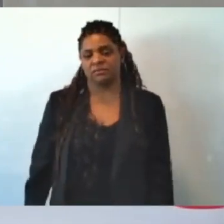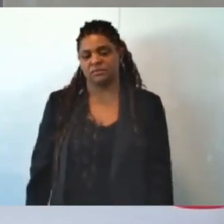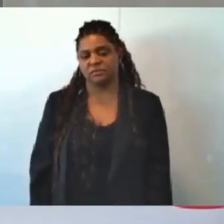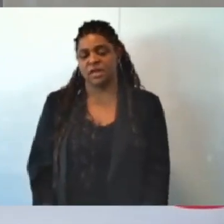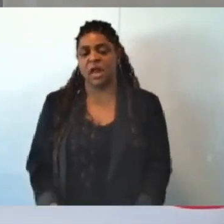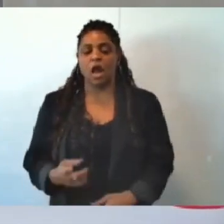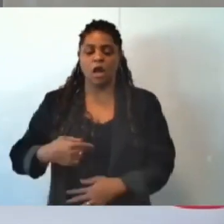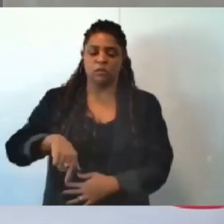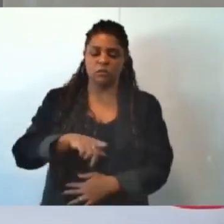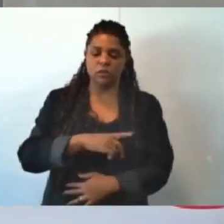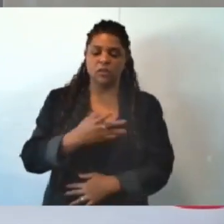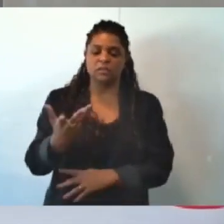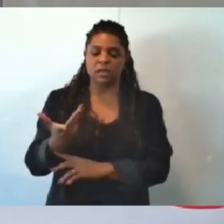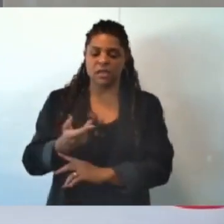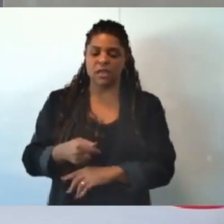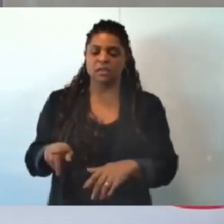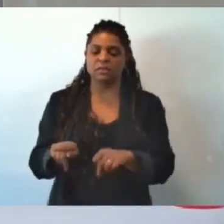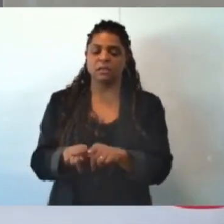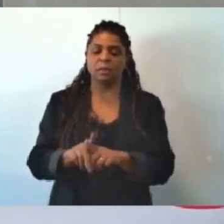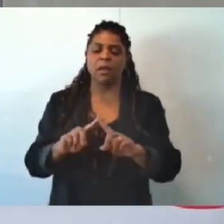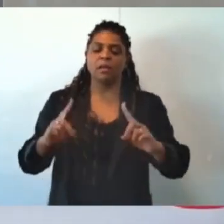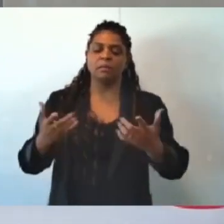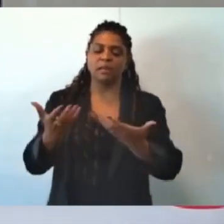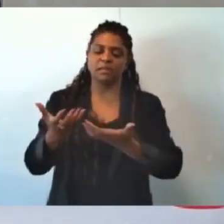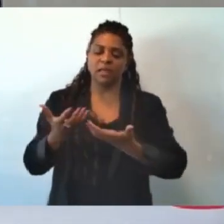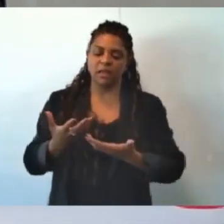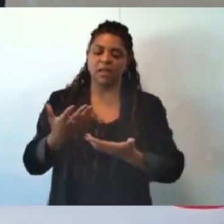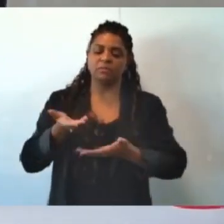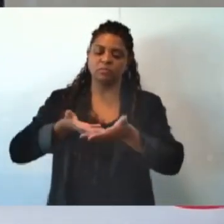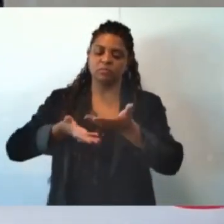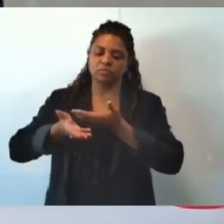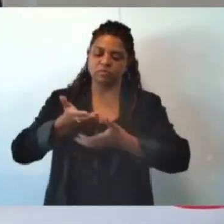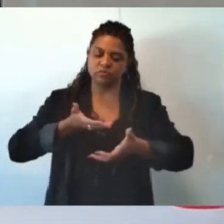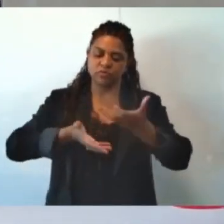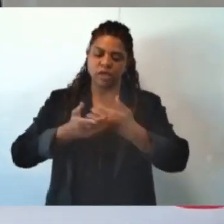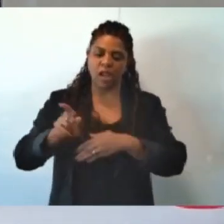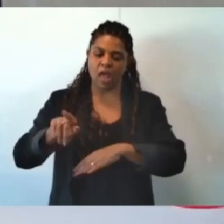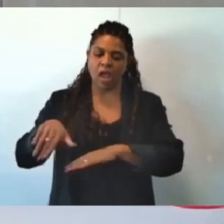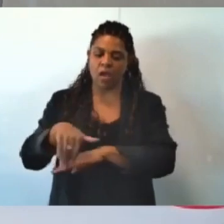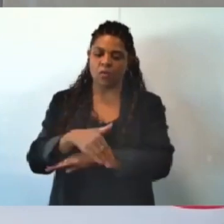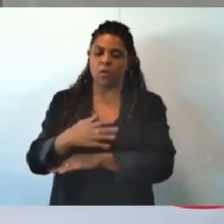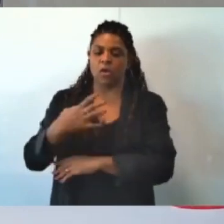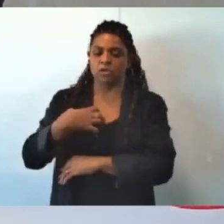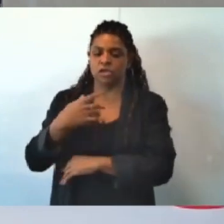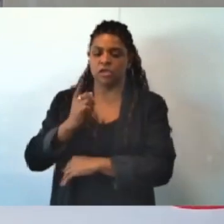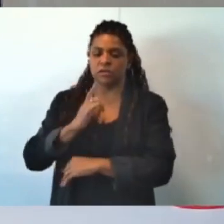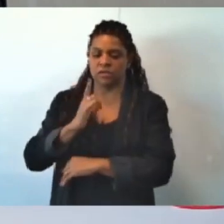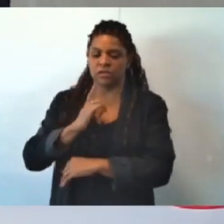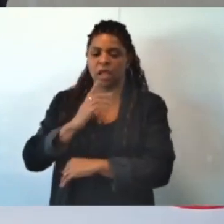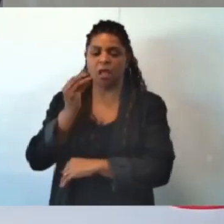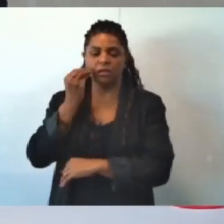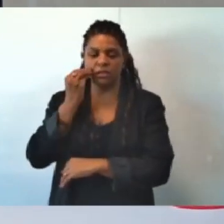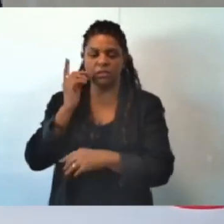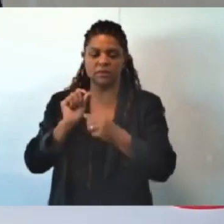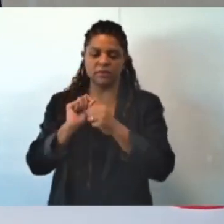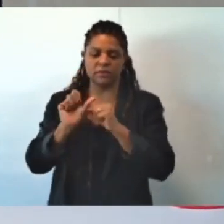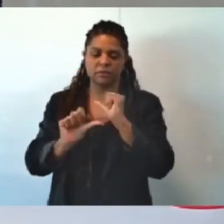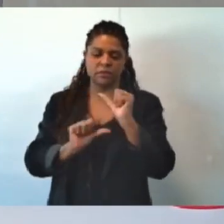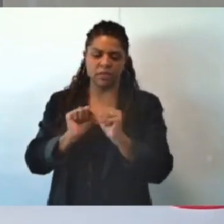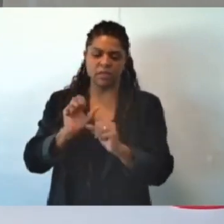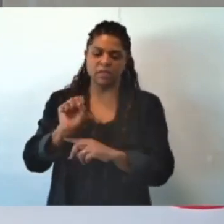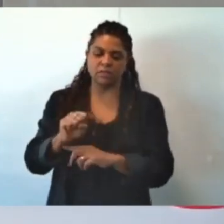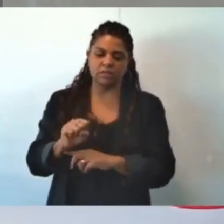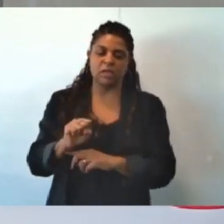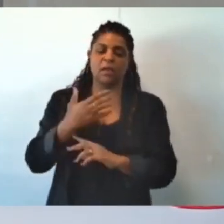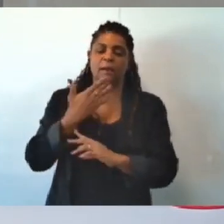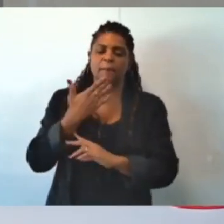também, mas nós queremos conviver com a Sapucaí da forma que ela está. Vamos tentar fazer alguma mudança? Vamos tentar revitalizar, melhorar o trânsito